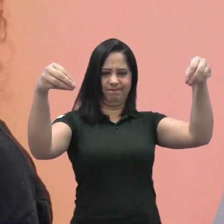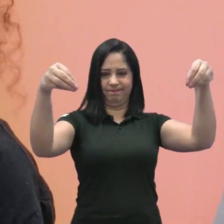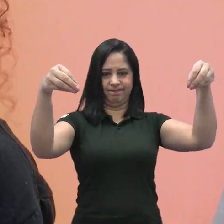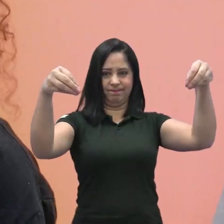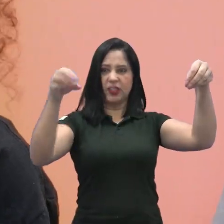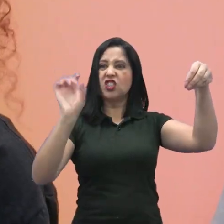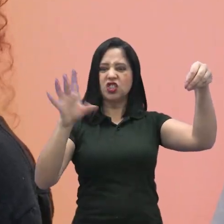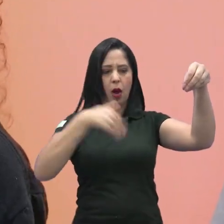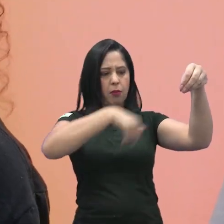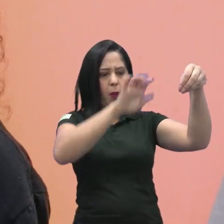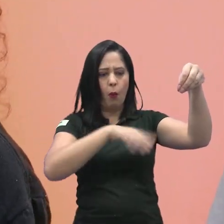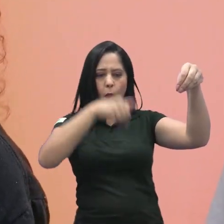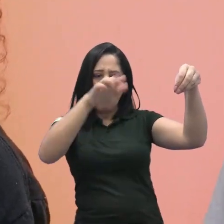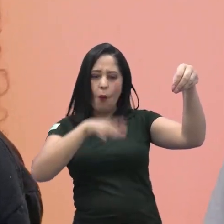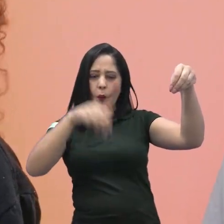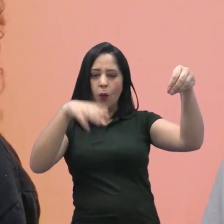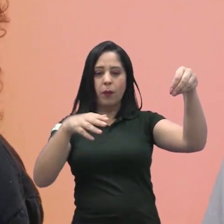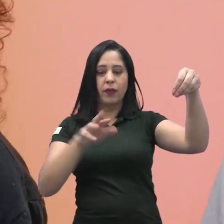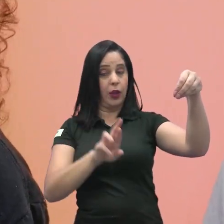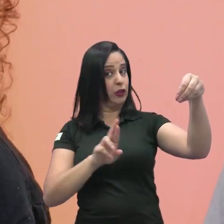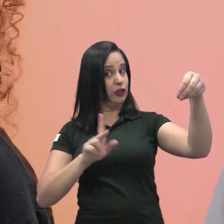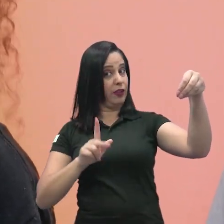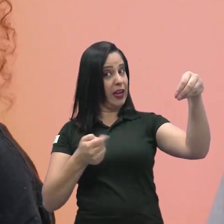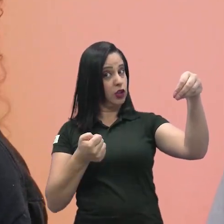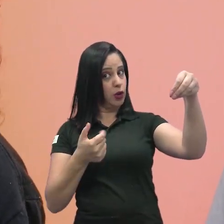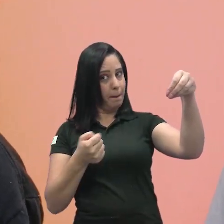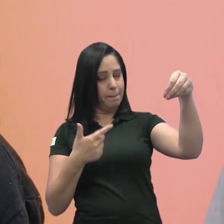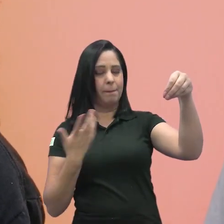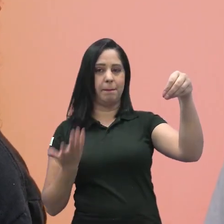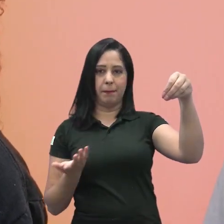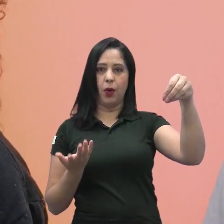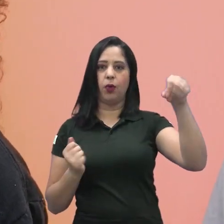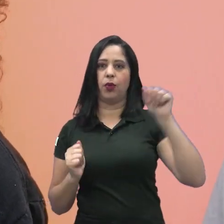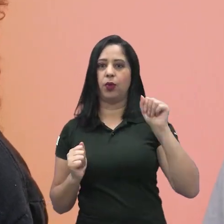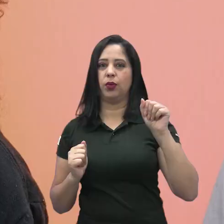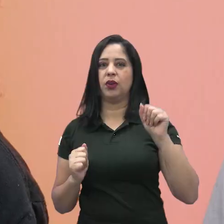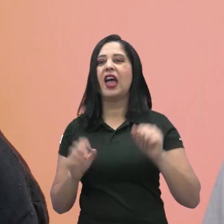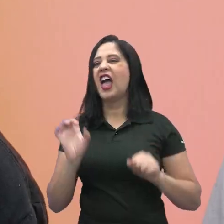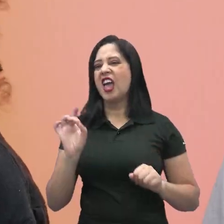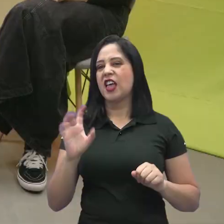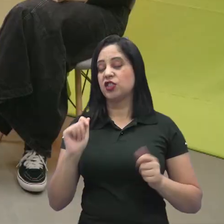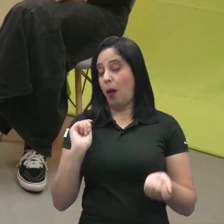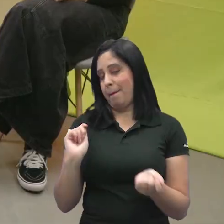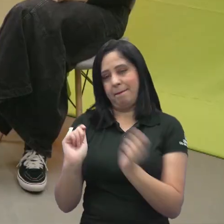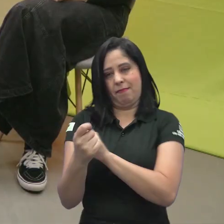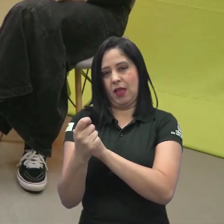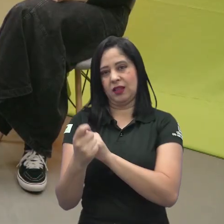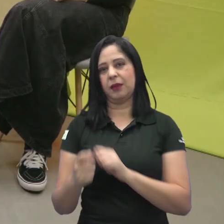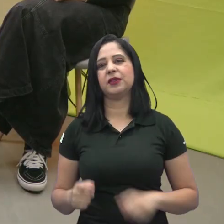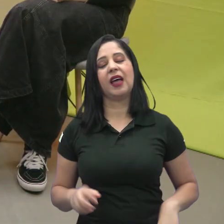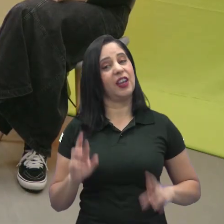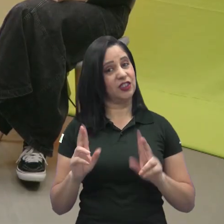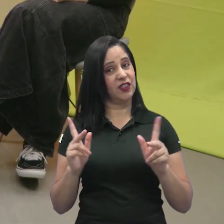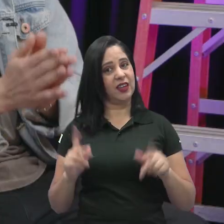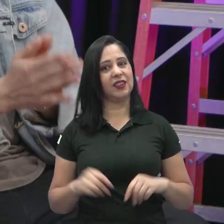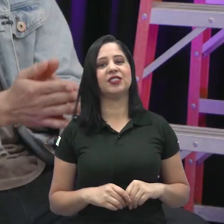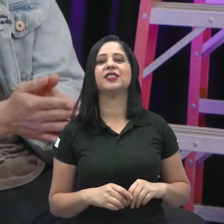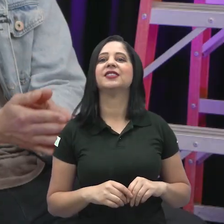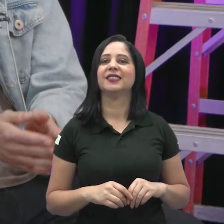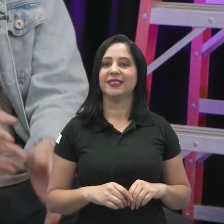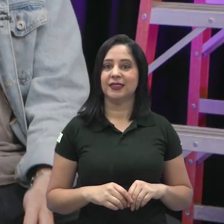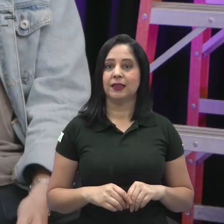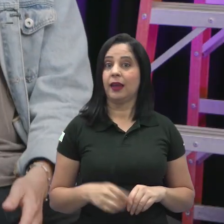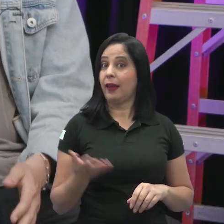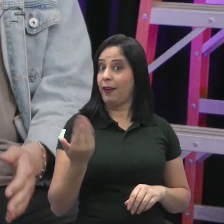Então continua sendo uma calça, mas diferente. Mas aí já não é upcycling, é Customização, no caso. Customização, exatamente.